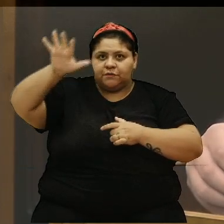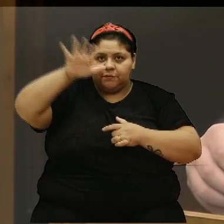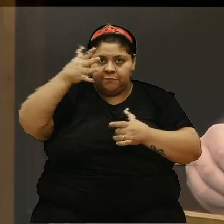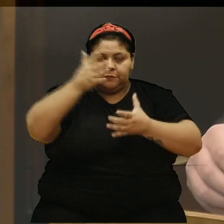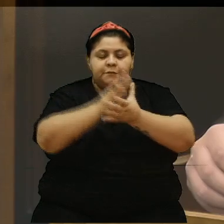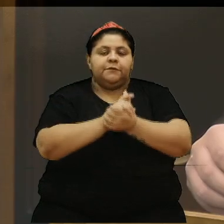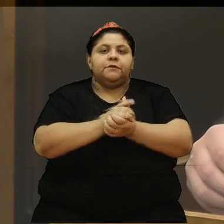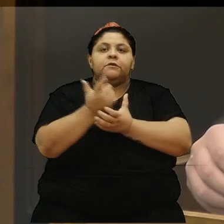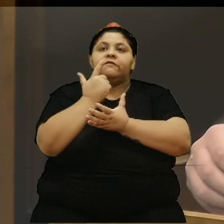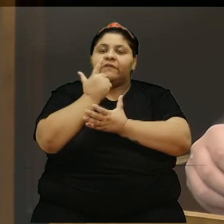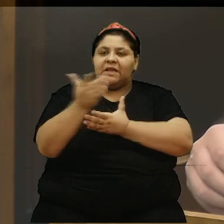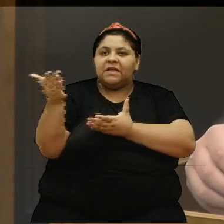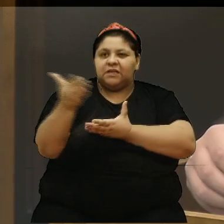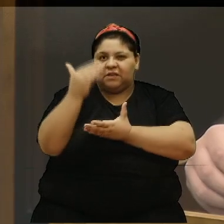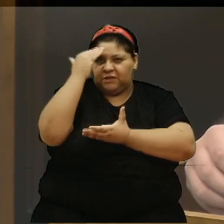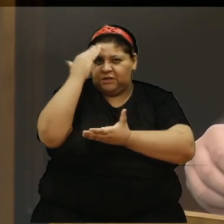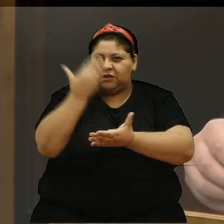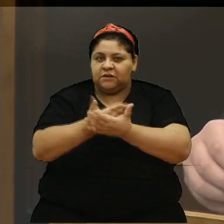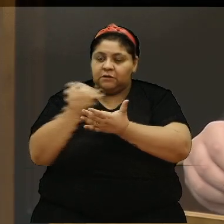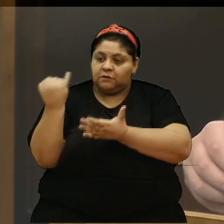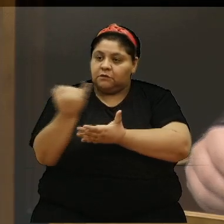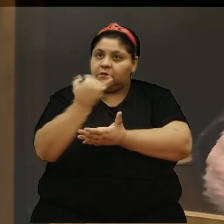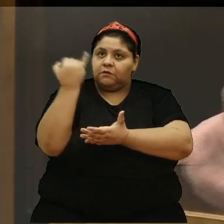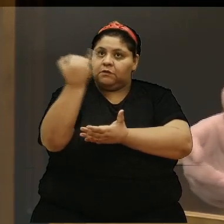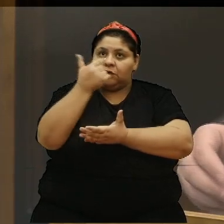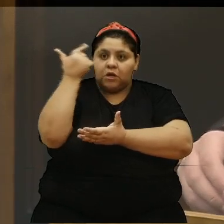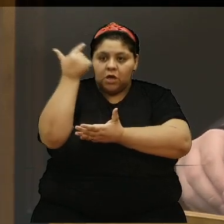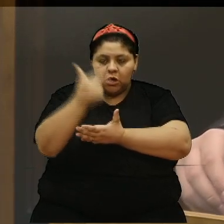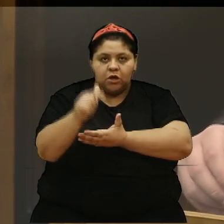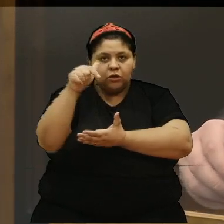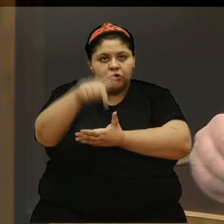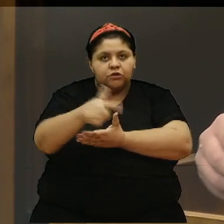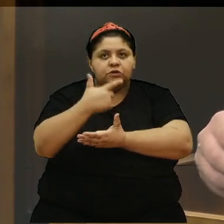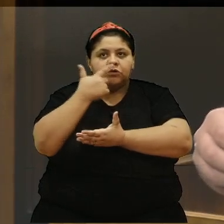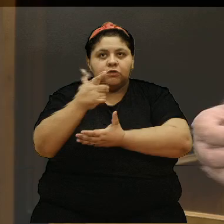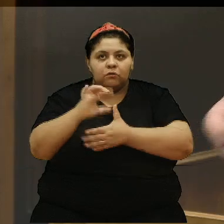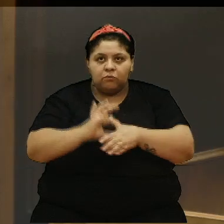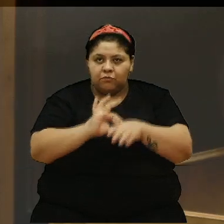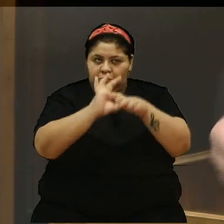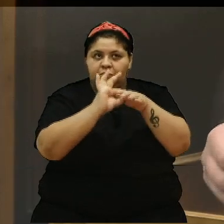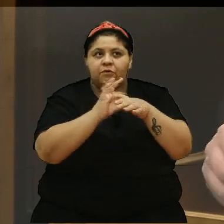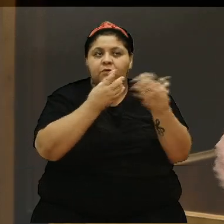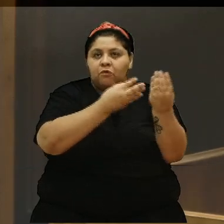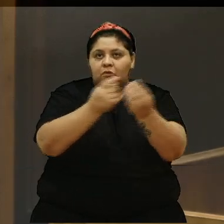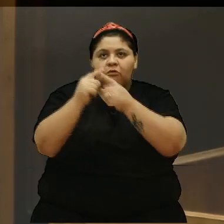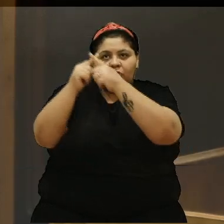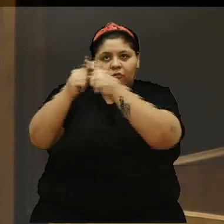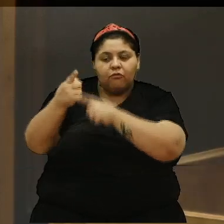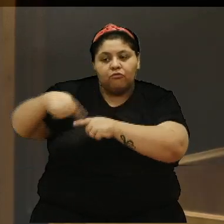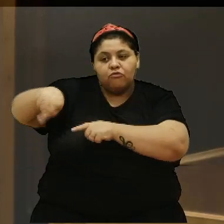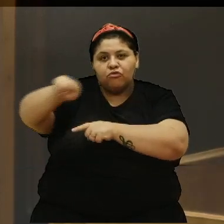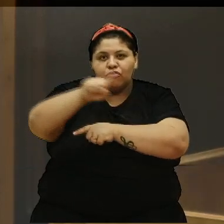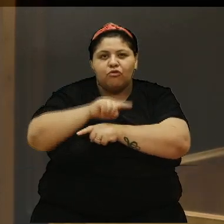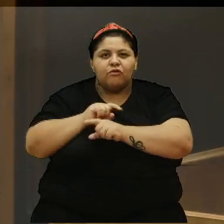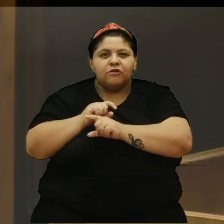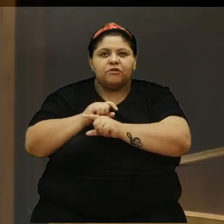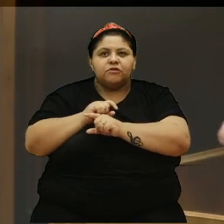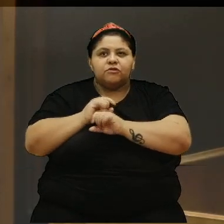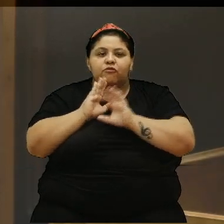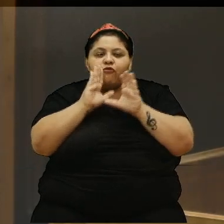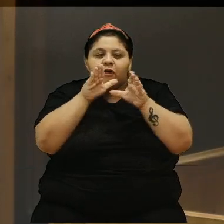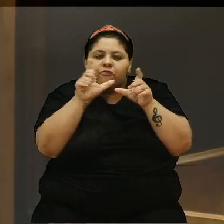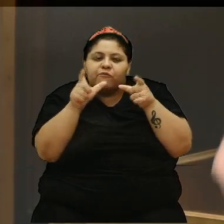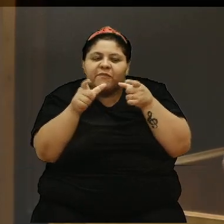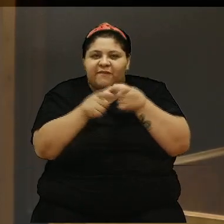Já mencionei isso e acredito que é importante consignar novamente aqui nessa declaração de líder, de que muitas vezes nós nos apequenamos diante do